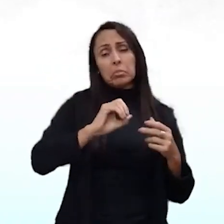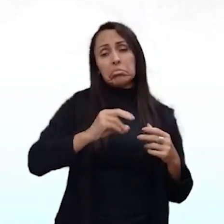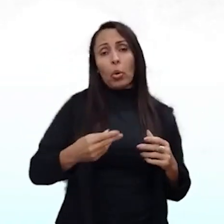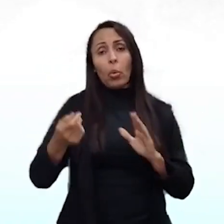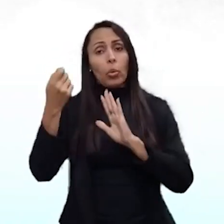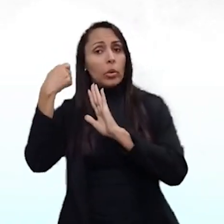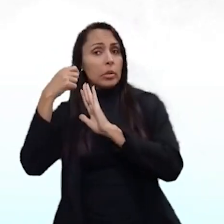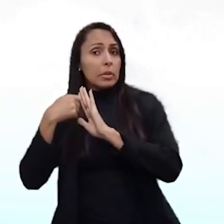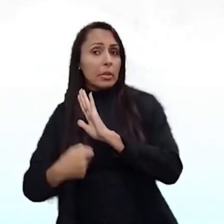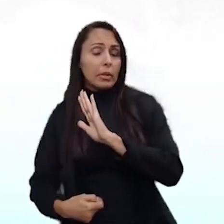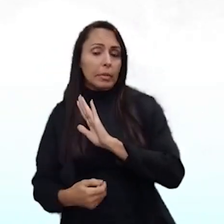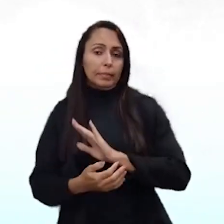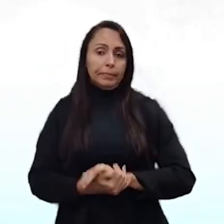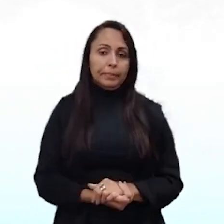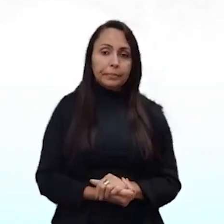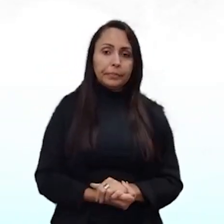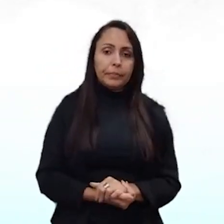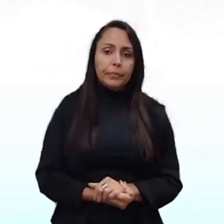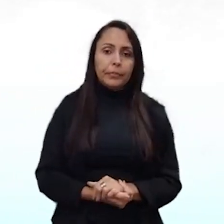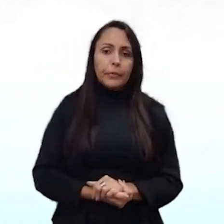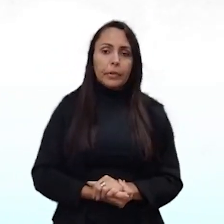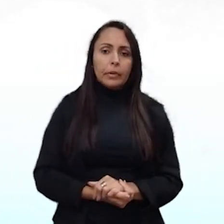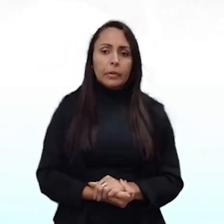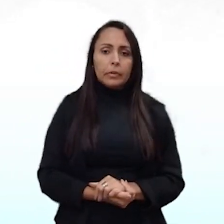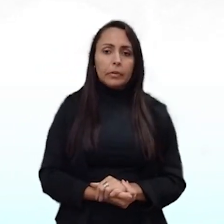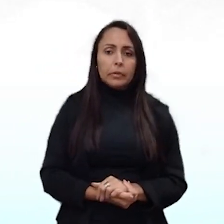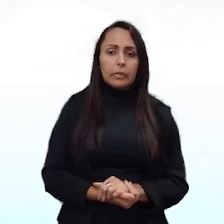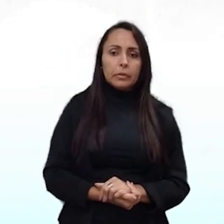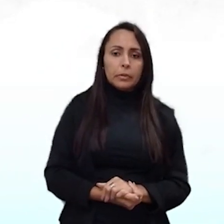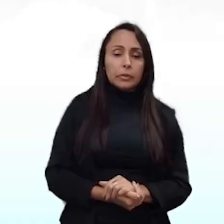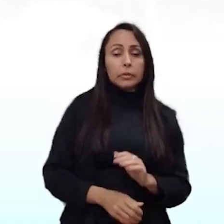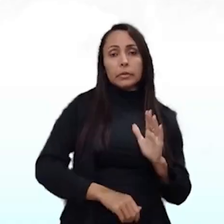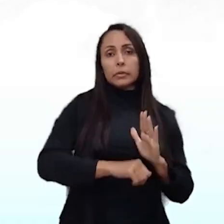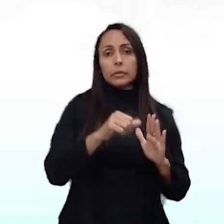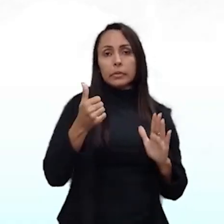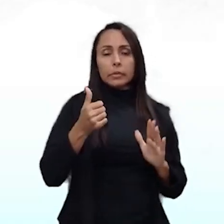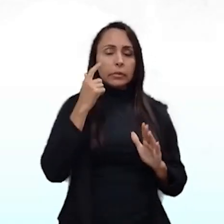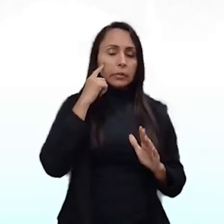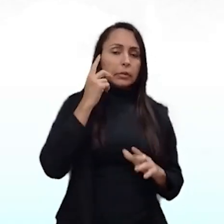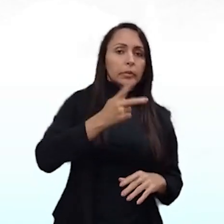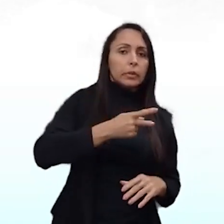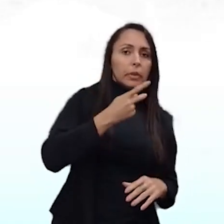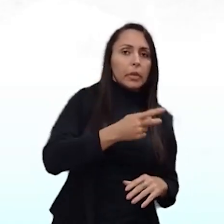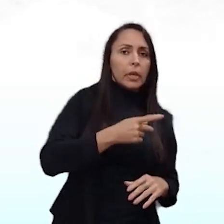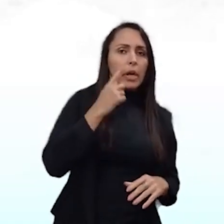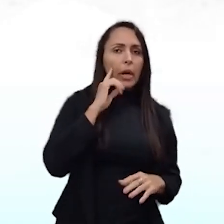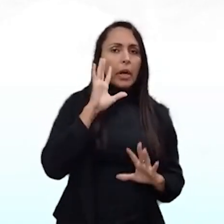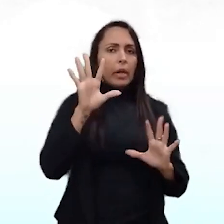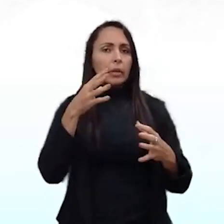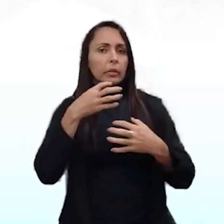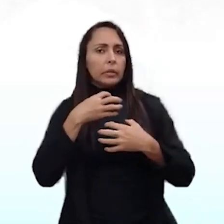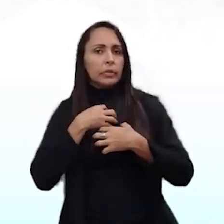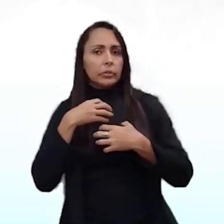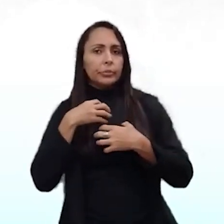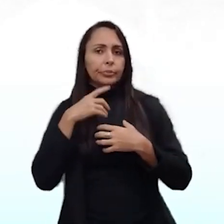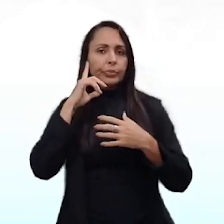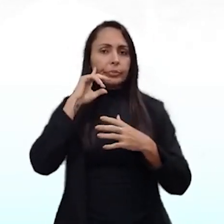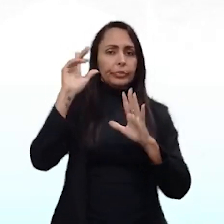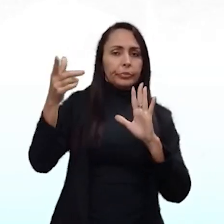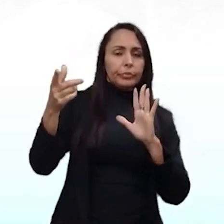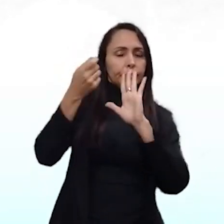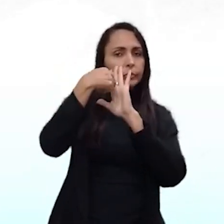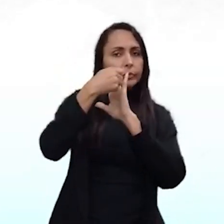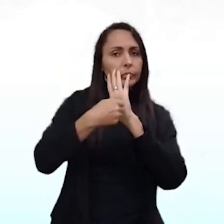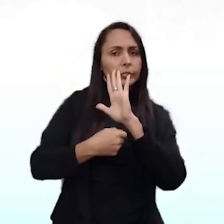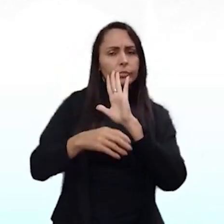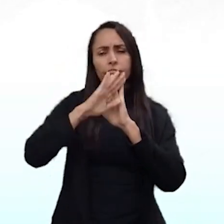escrita. Primeiro, evidentemente, né, o homem falou e depois ele sentiu a necessidade de documentar o que ele